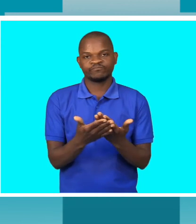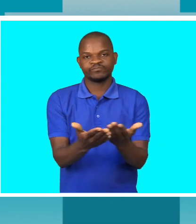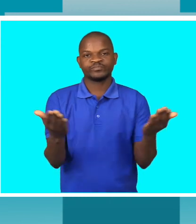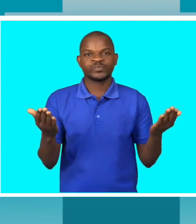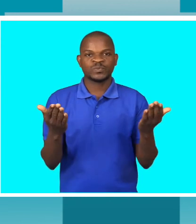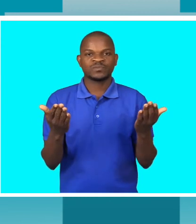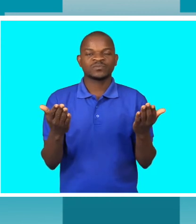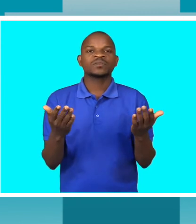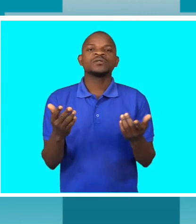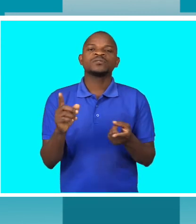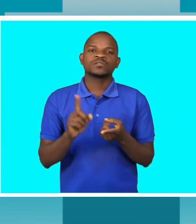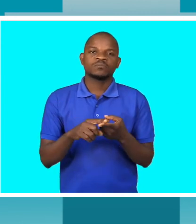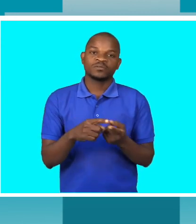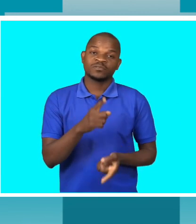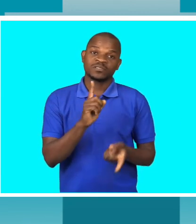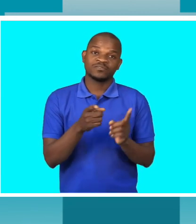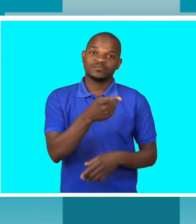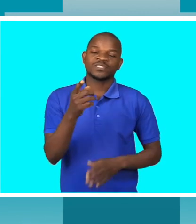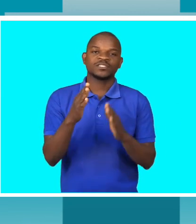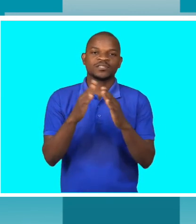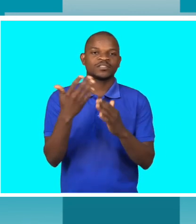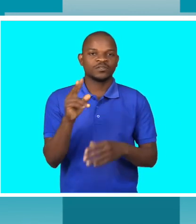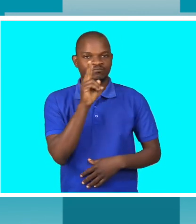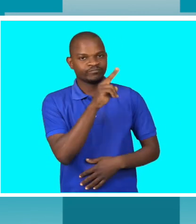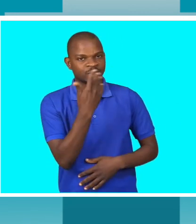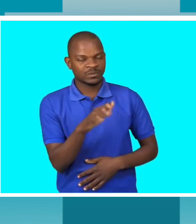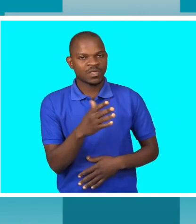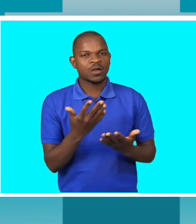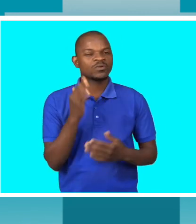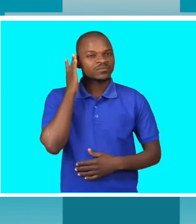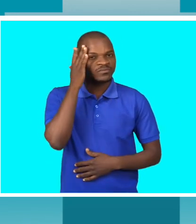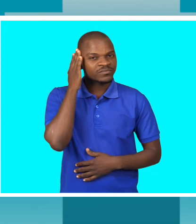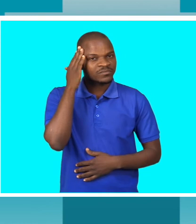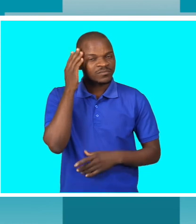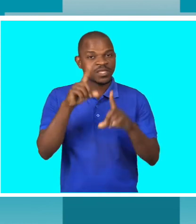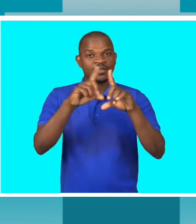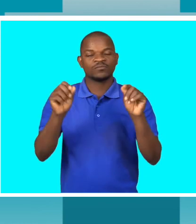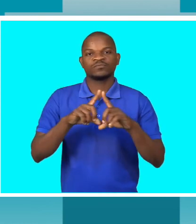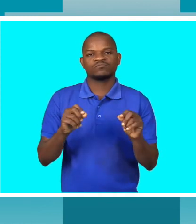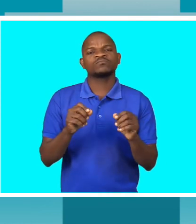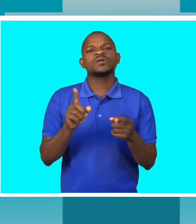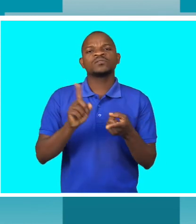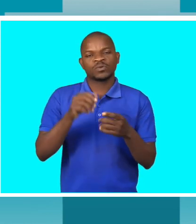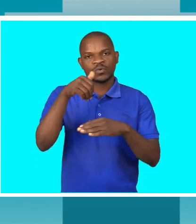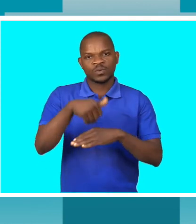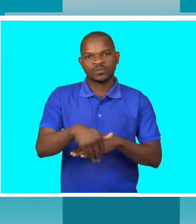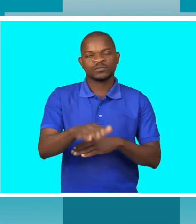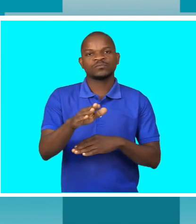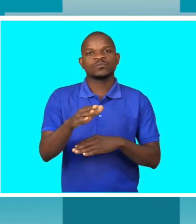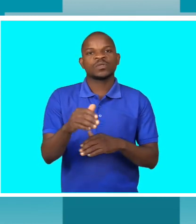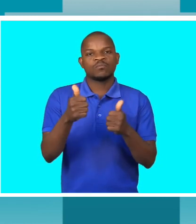que o amigo do telespectador também acompanhou e também é um momento de reflexão sobre esses assuntos e em continuação